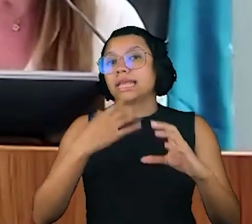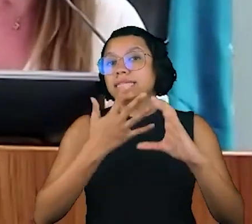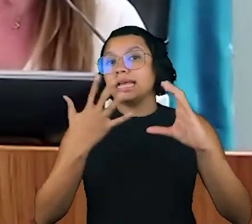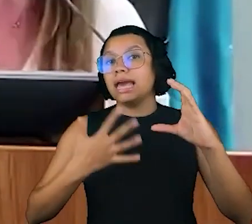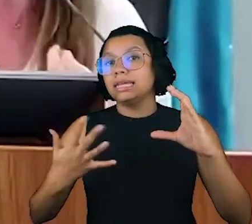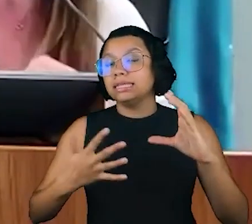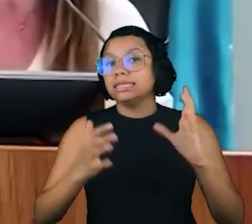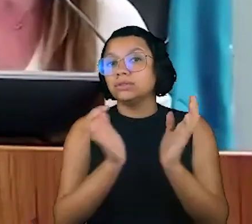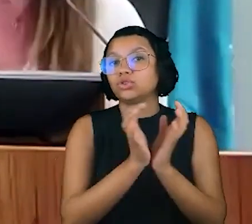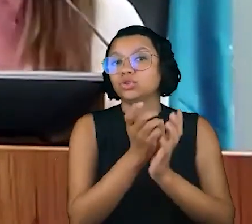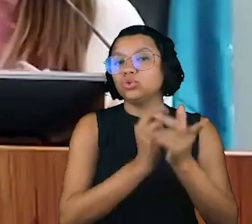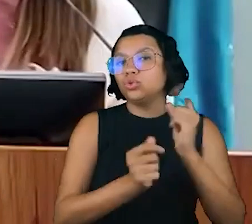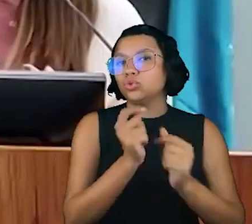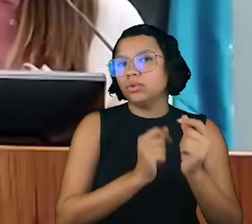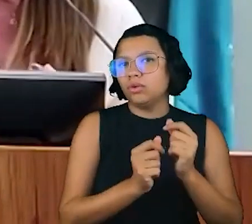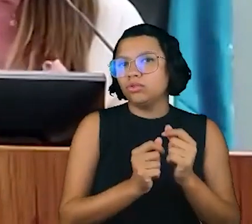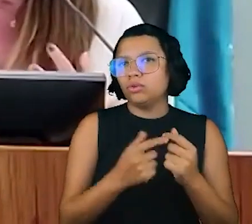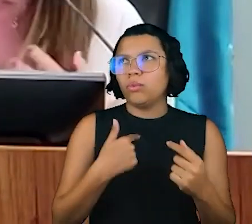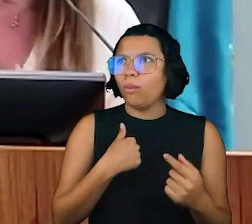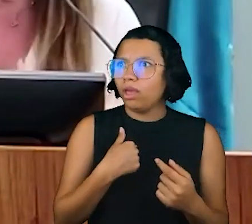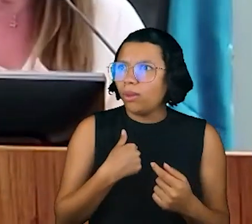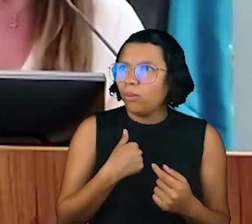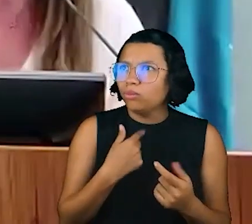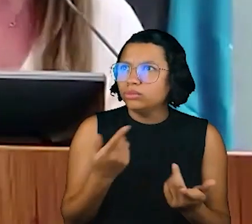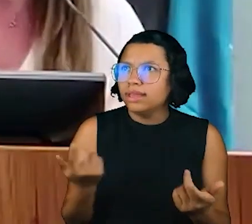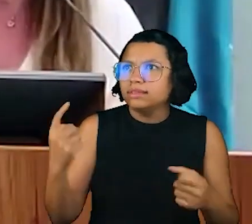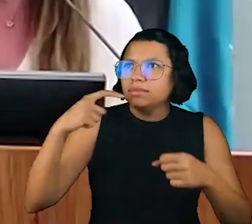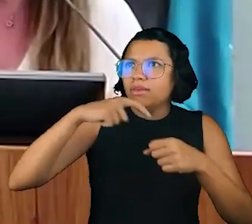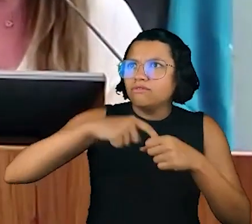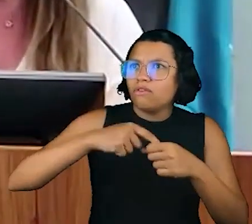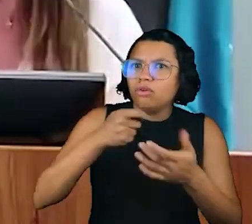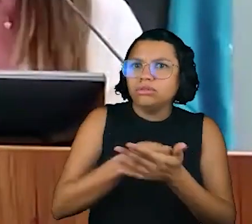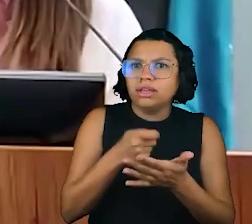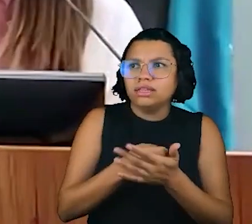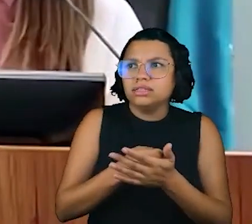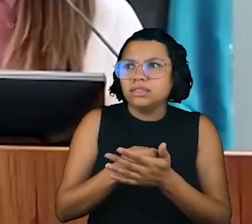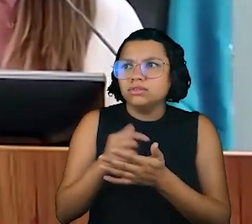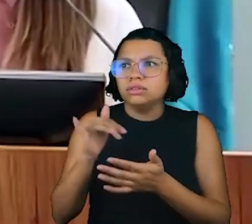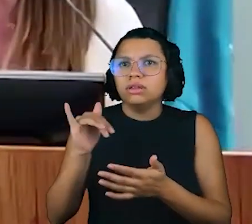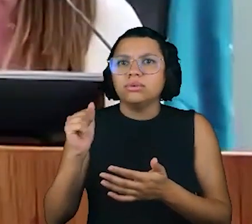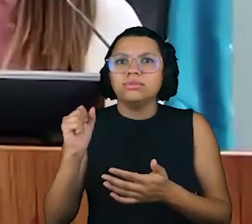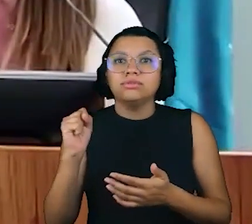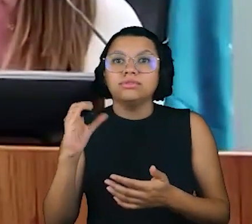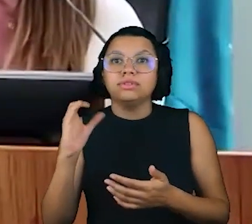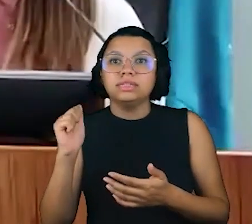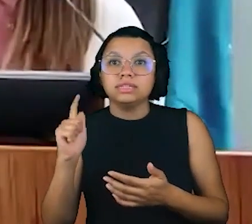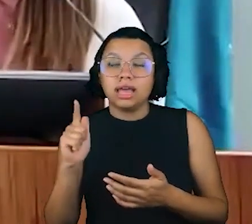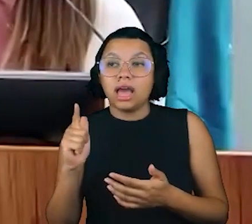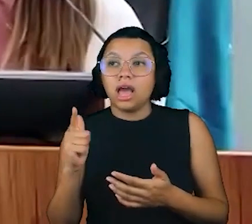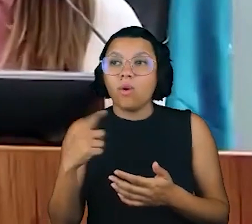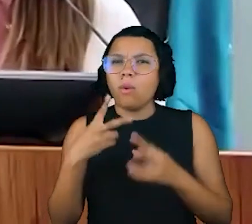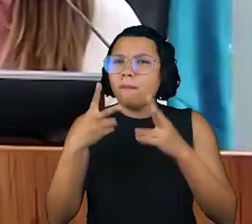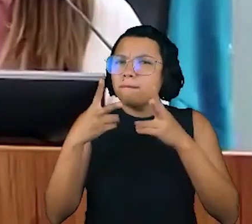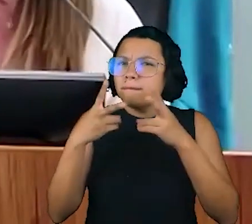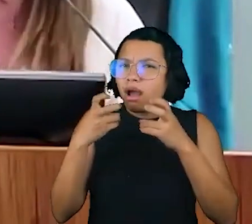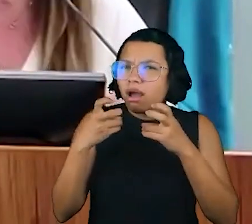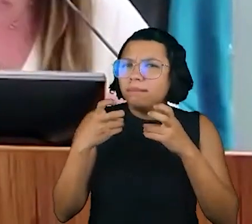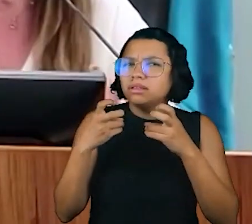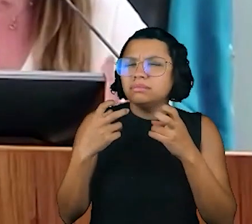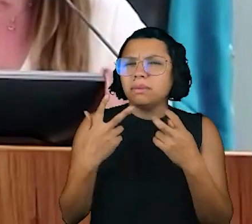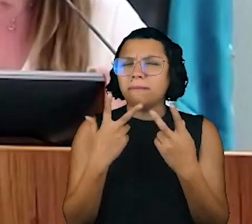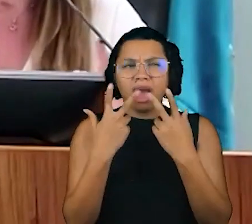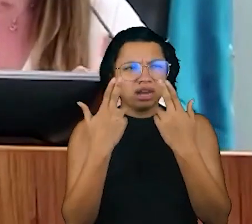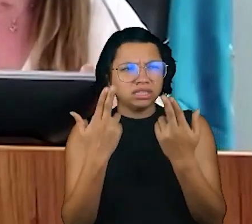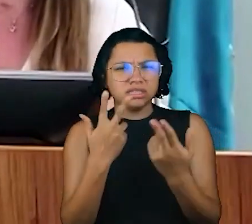realmente, nessa minha volta à execução fiscal, eu comecei a achar muitas semelhanças com o penal aí. E eu acho que, assim,